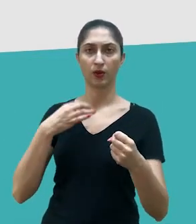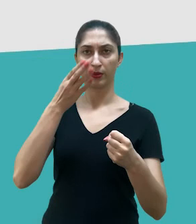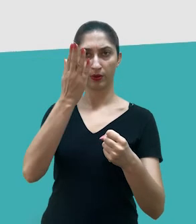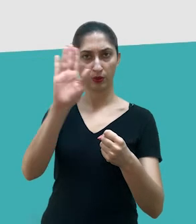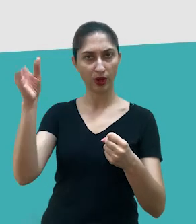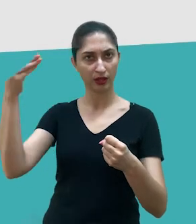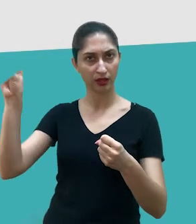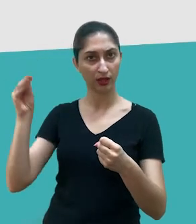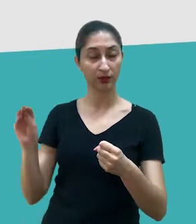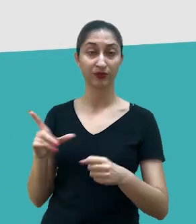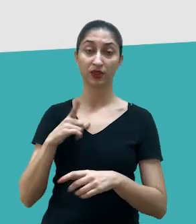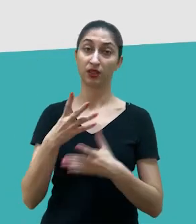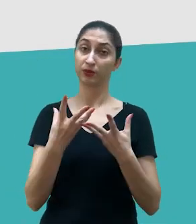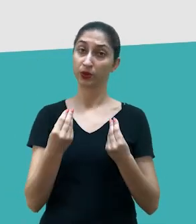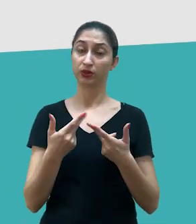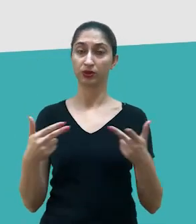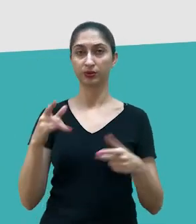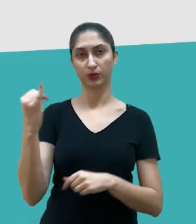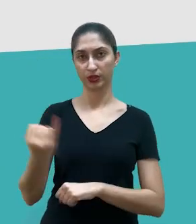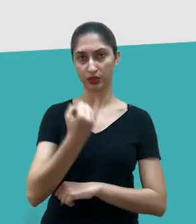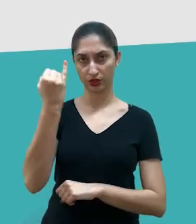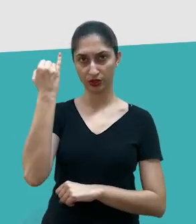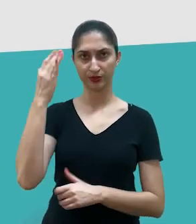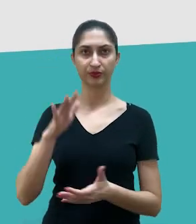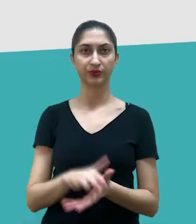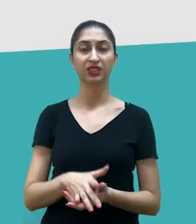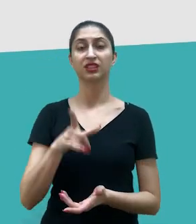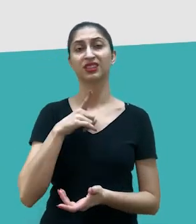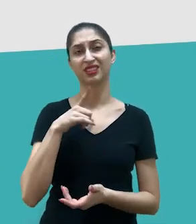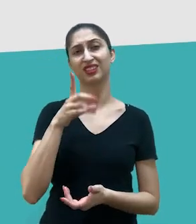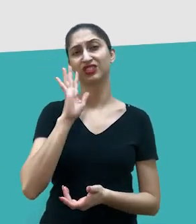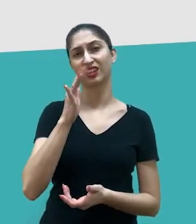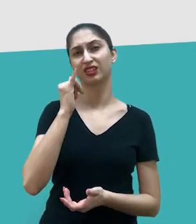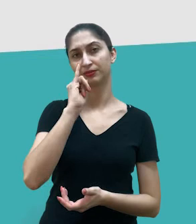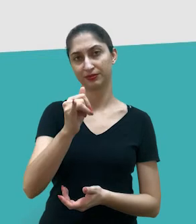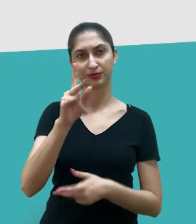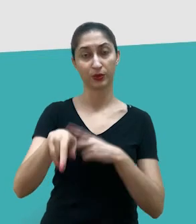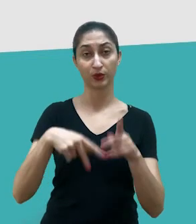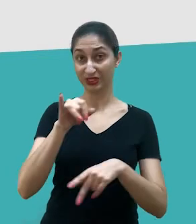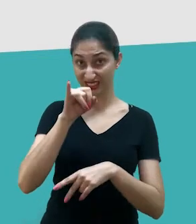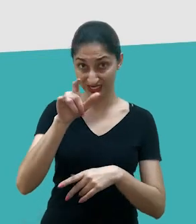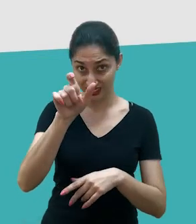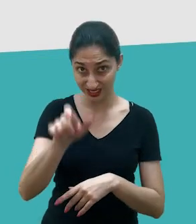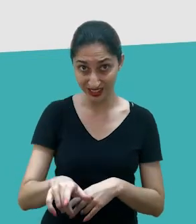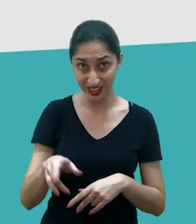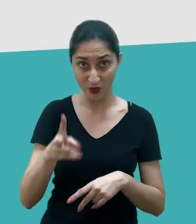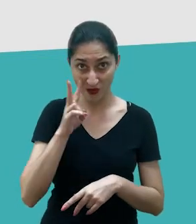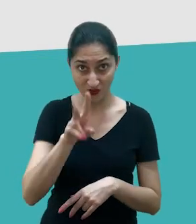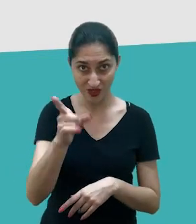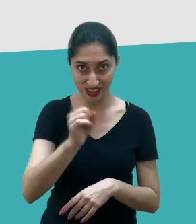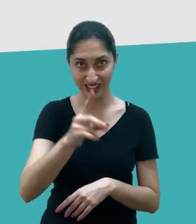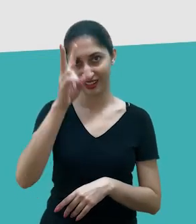muito importante, é um ditado popular, né? Aquele que não é visto, não é